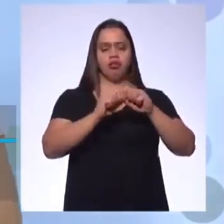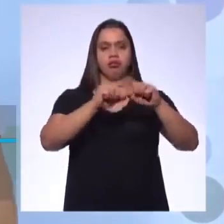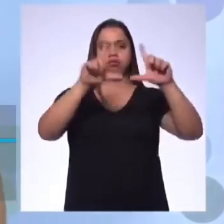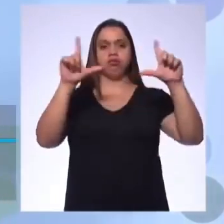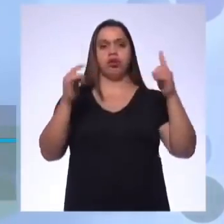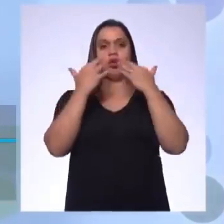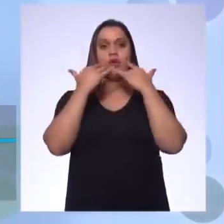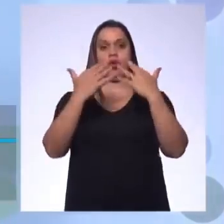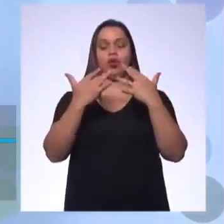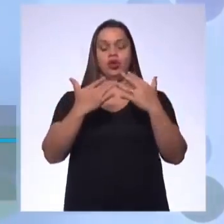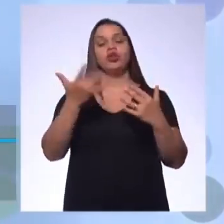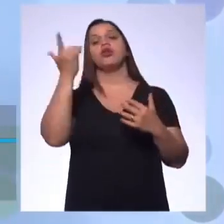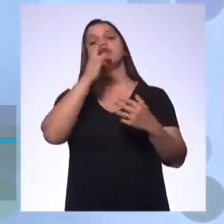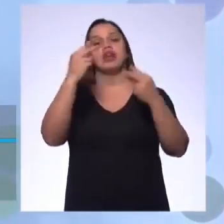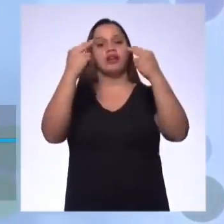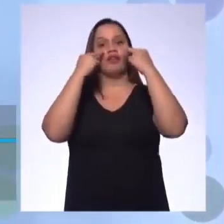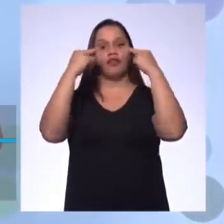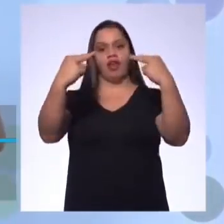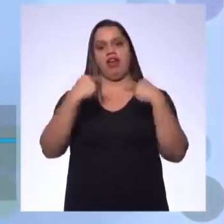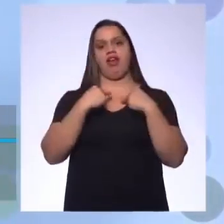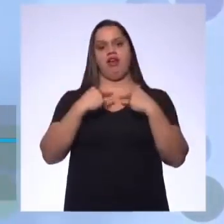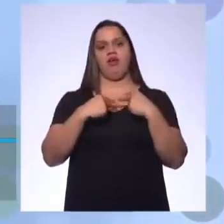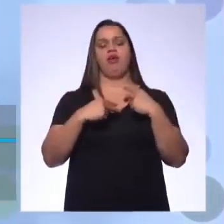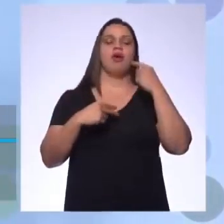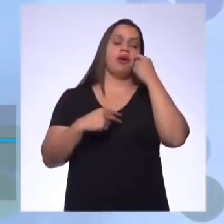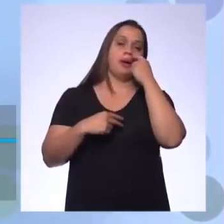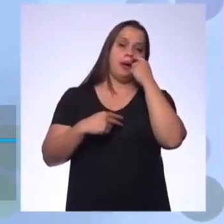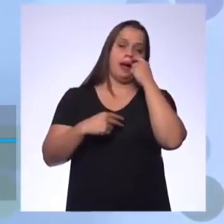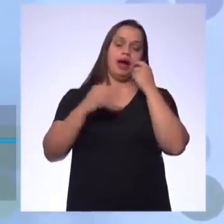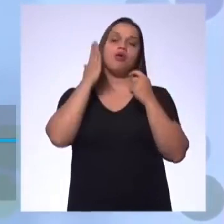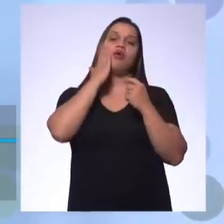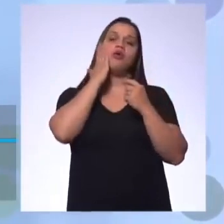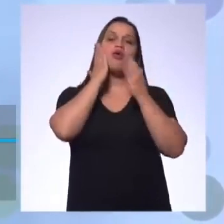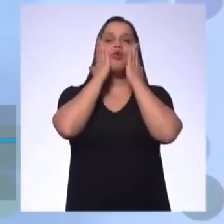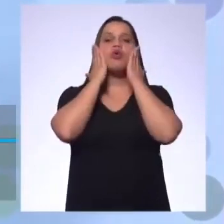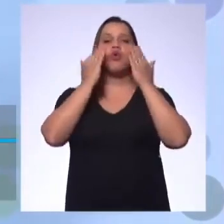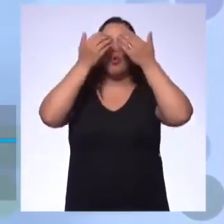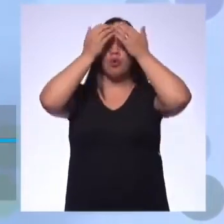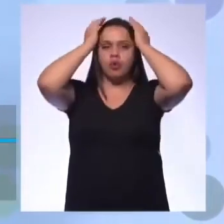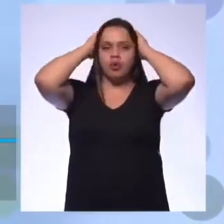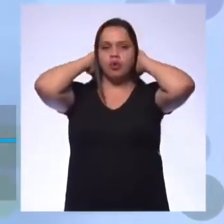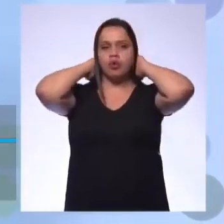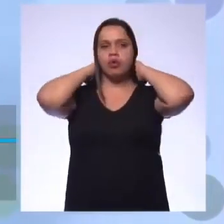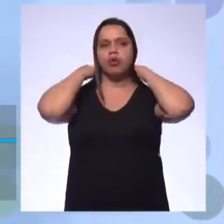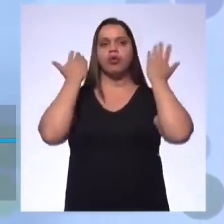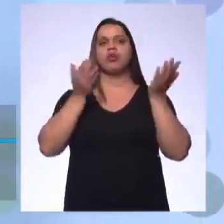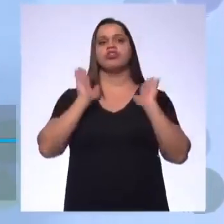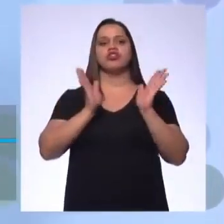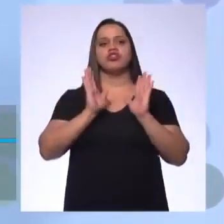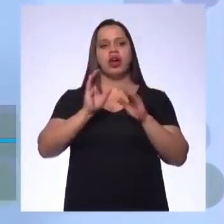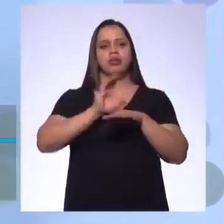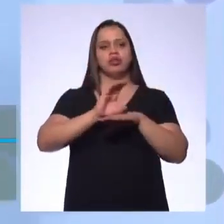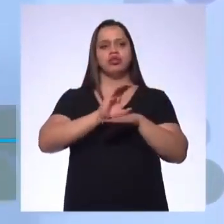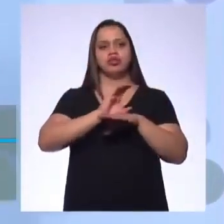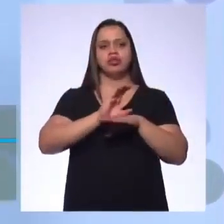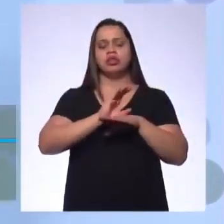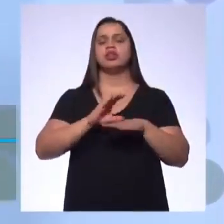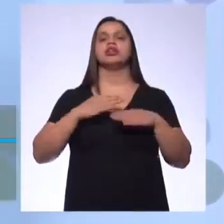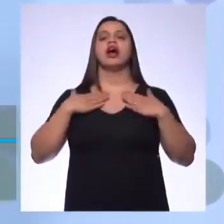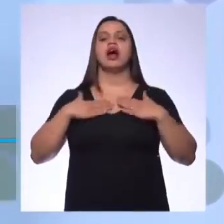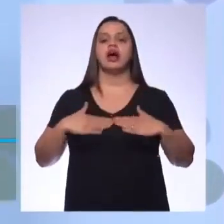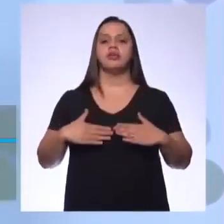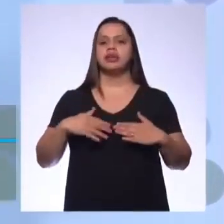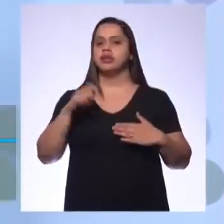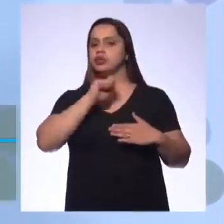na tela, está me vendo. Então, você está vendo o magno, a cor da minha pele, o meu cabelo aí meio acinzentado, aí a camisa um